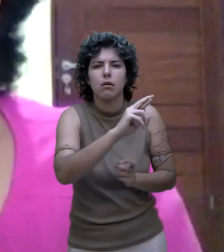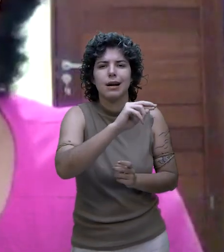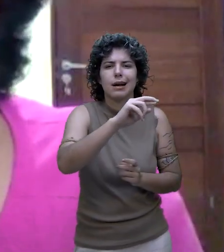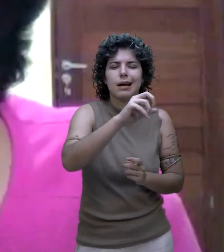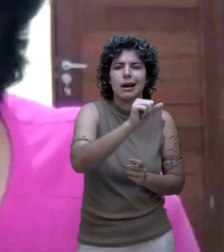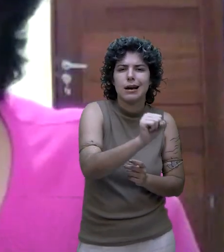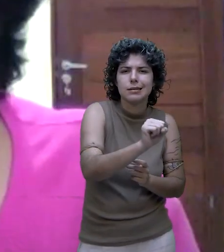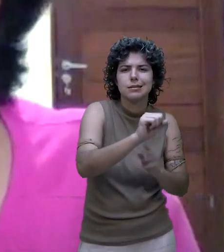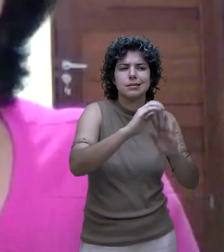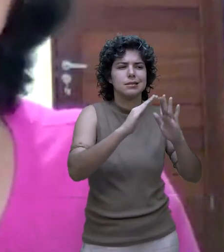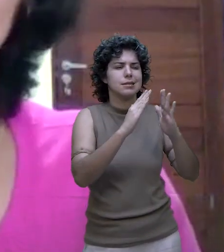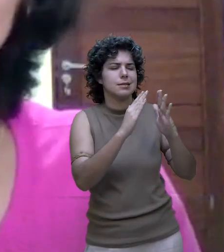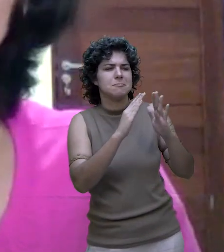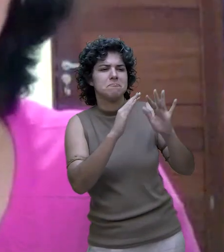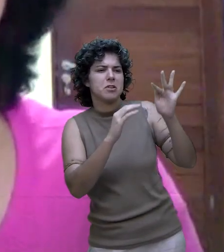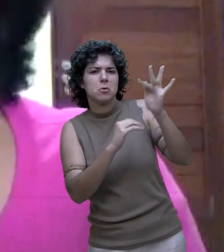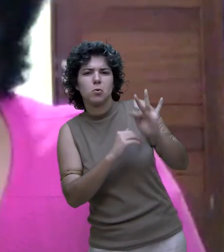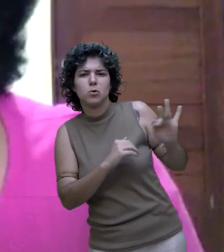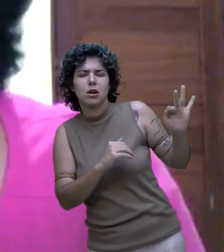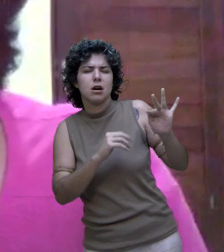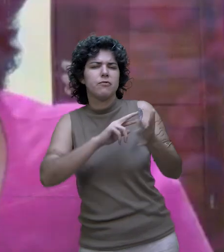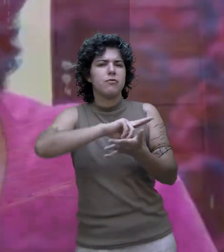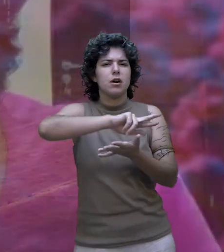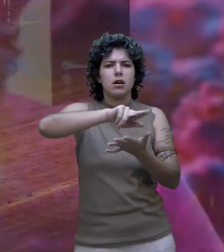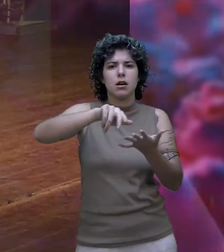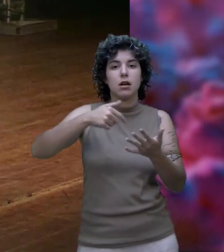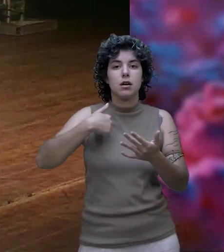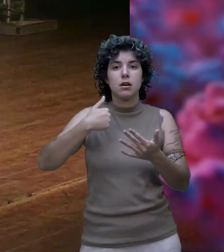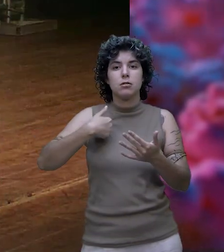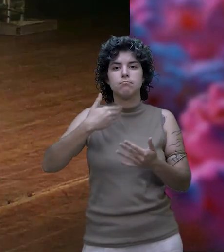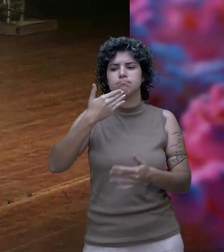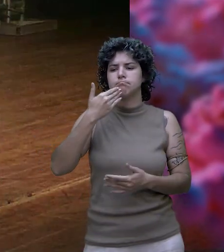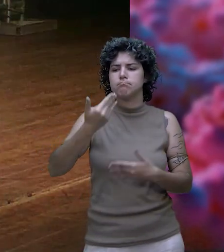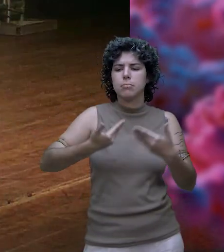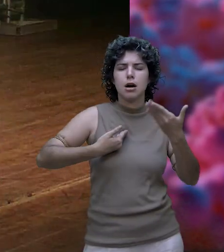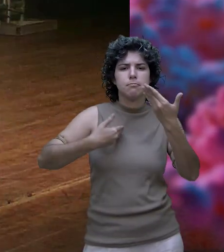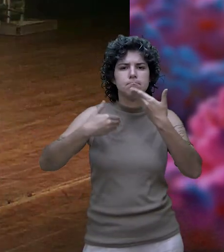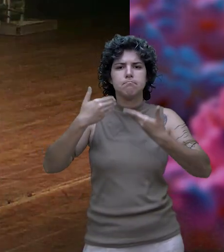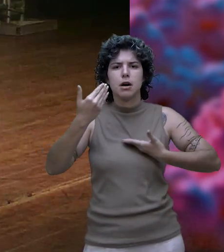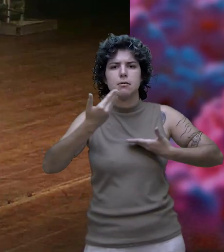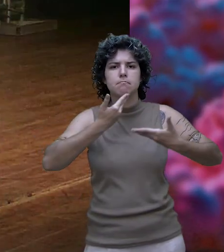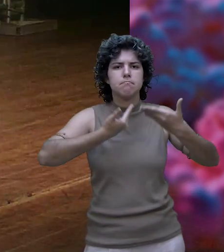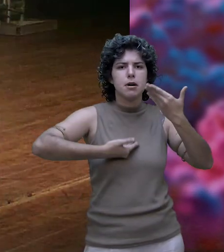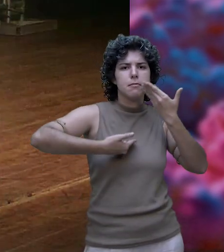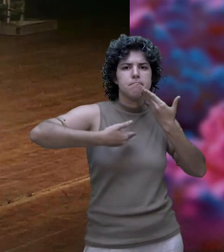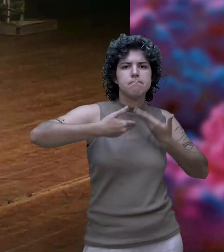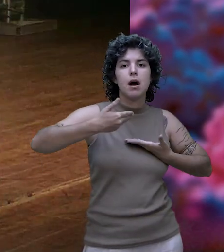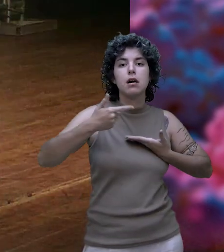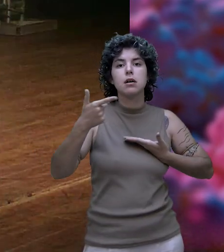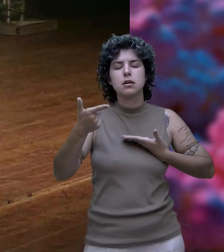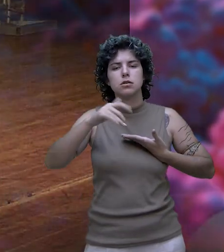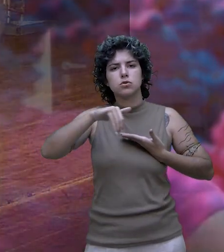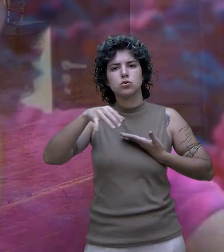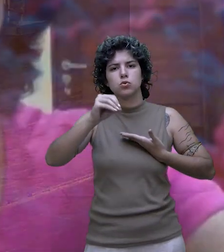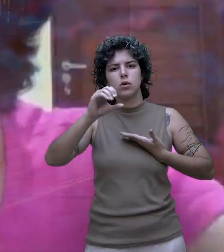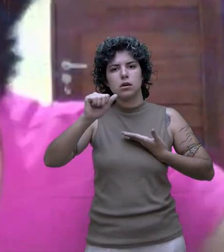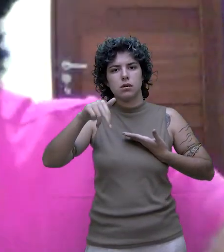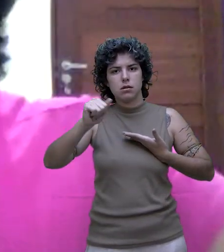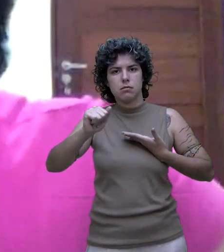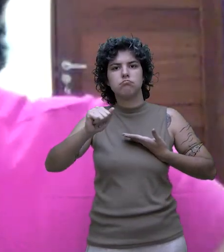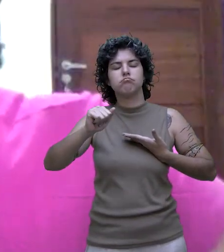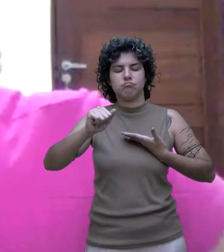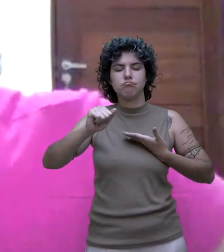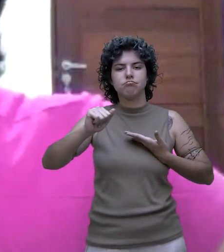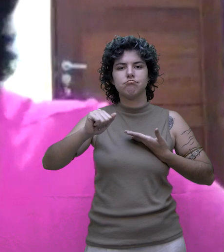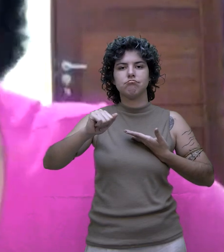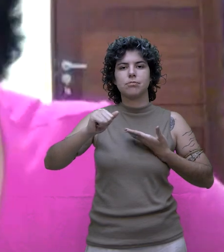assim, eu recebo muitos pedidos para que o Joana seja trabalhado dentro desses ambientes. Então,